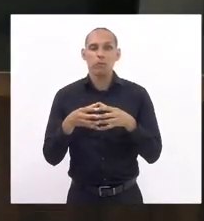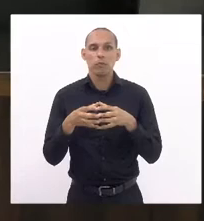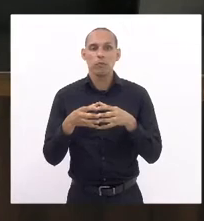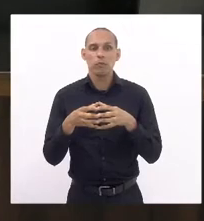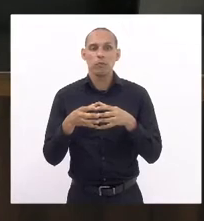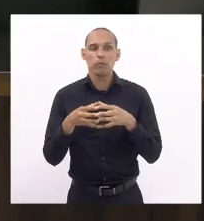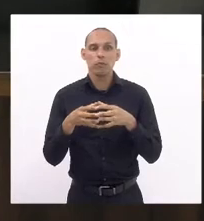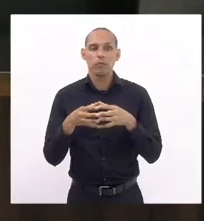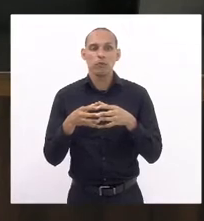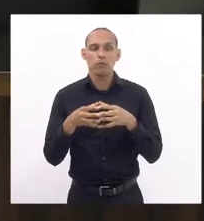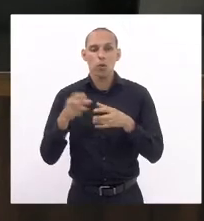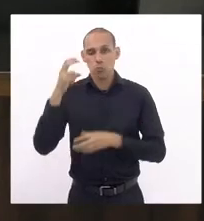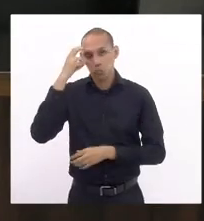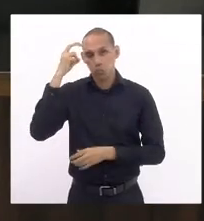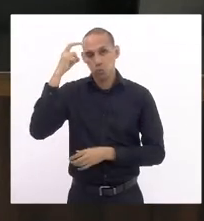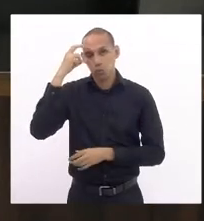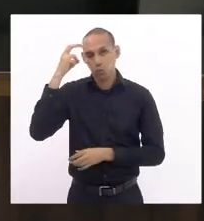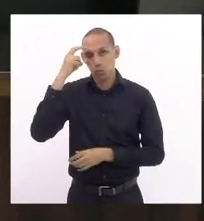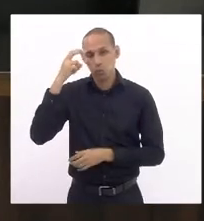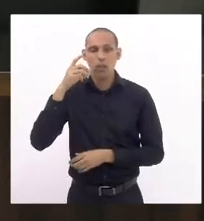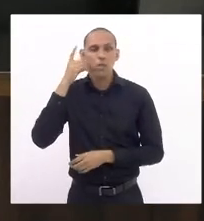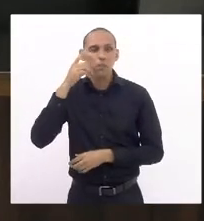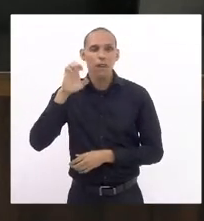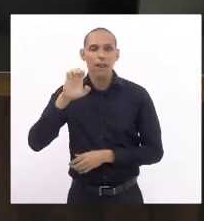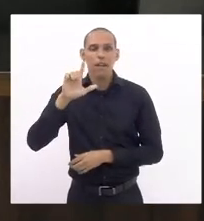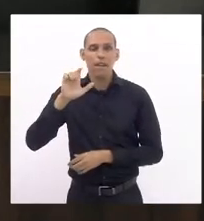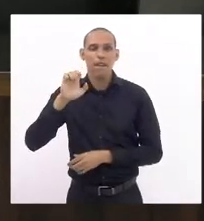Pela comissão de Cultura, deputado Eliomar Coelho.